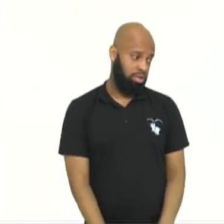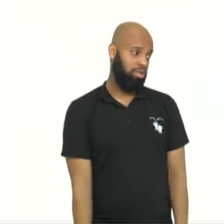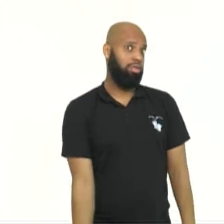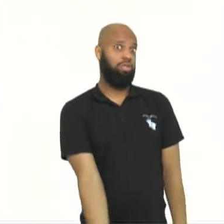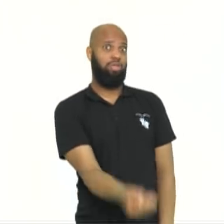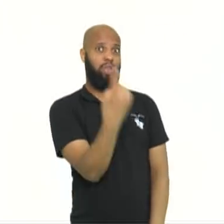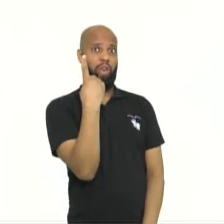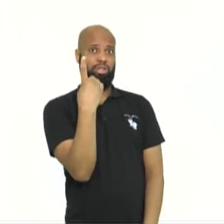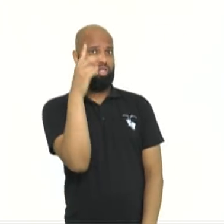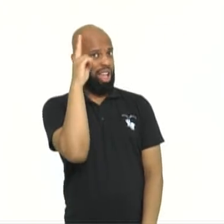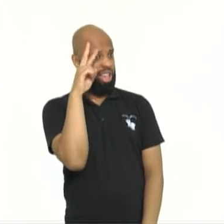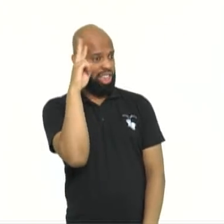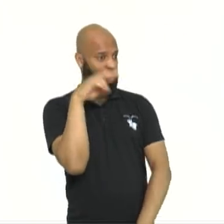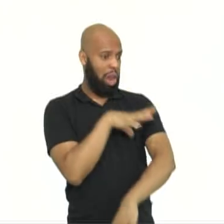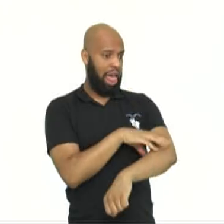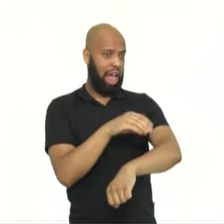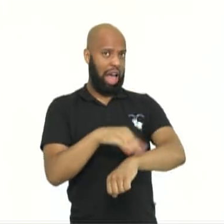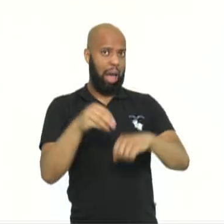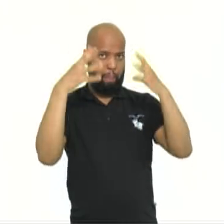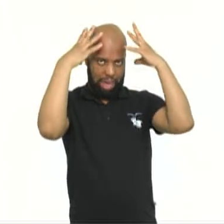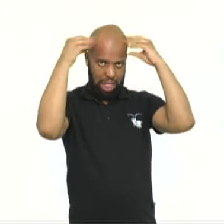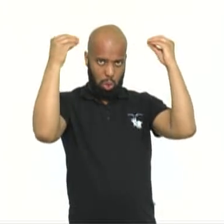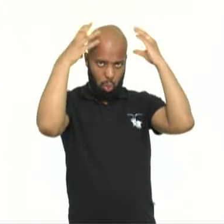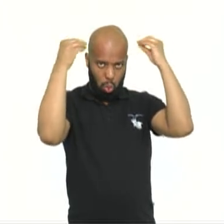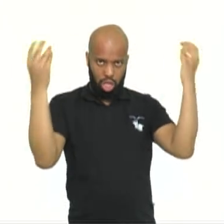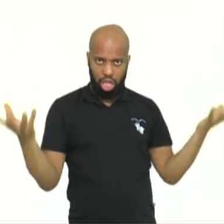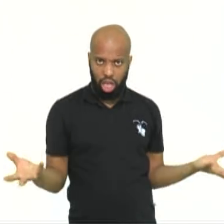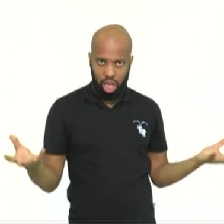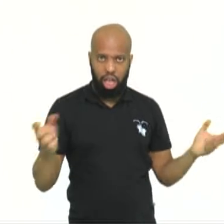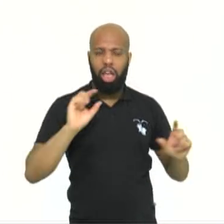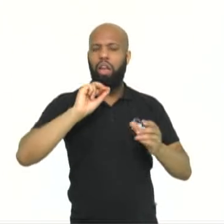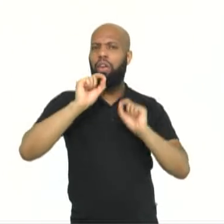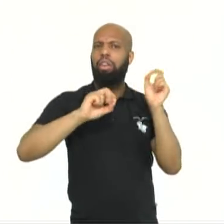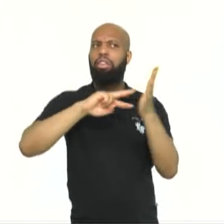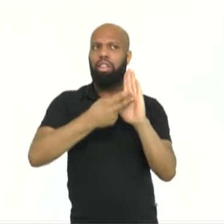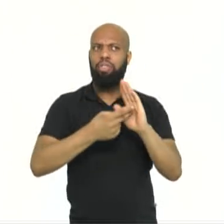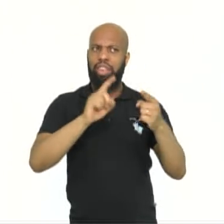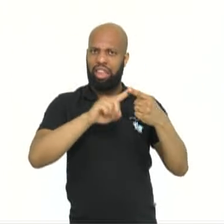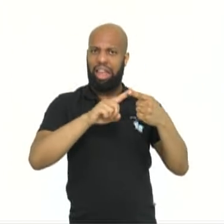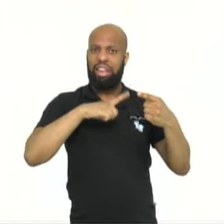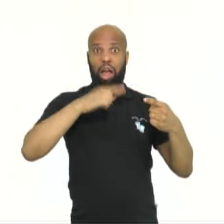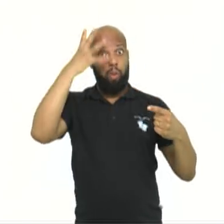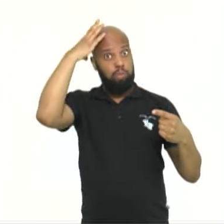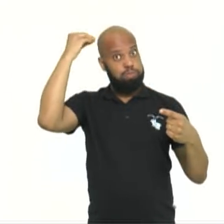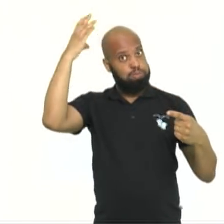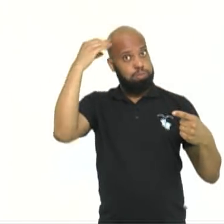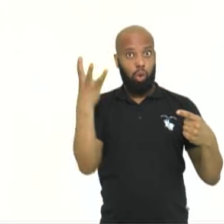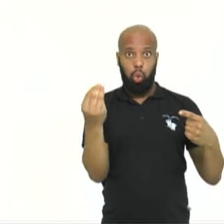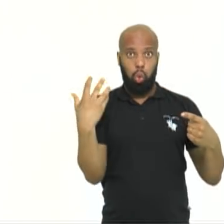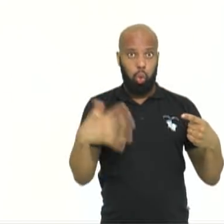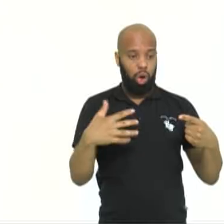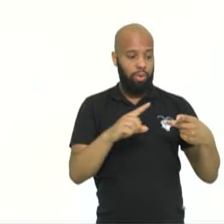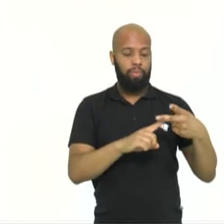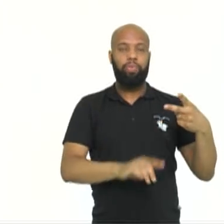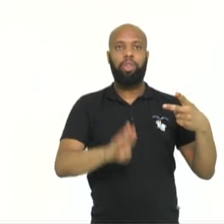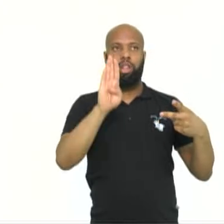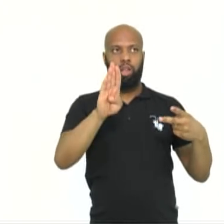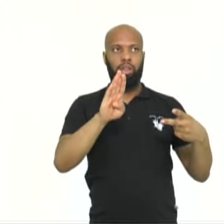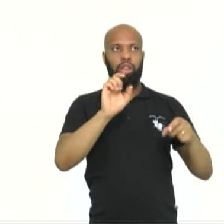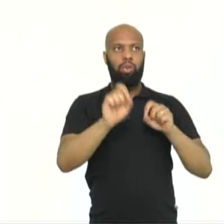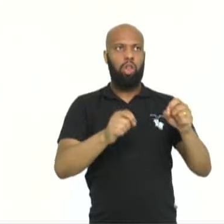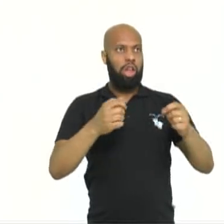essa foi cabeluda. Então, o que ela quer dizer aqui? Letra A, que tem muito cabelo. Letra B, que